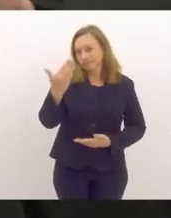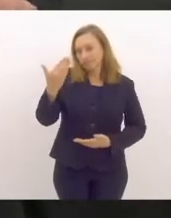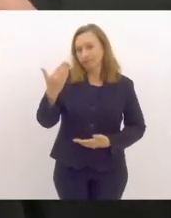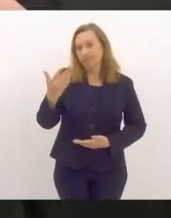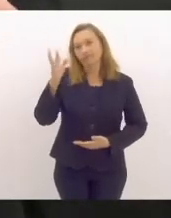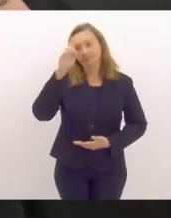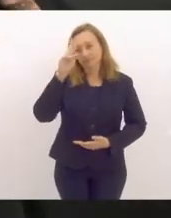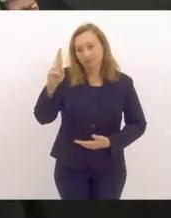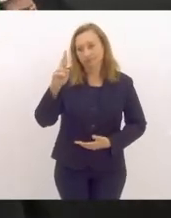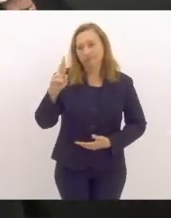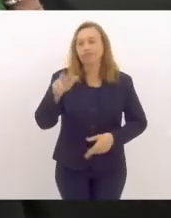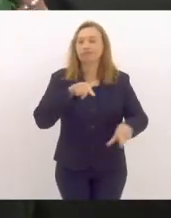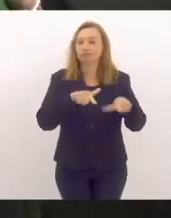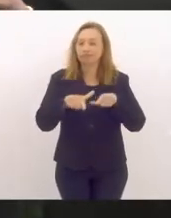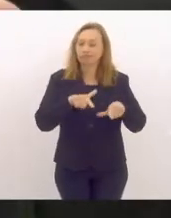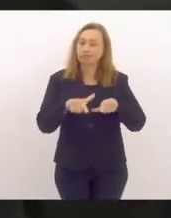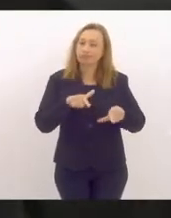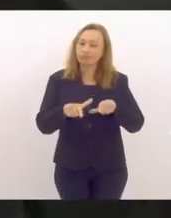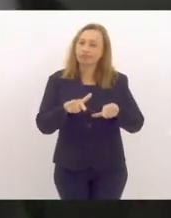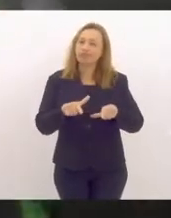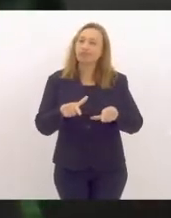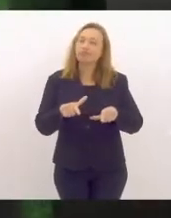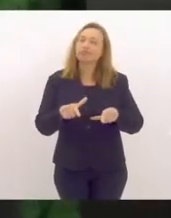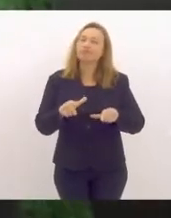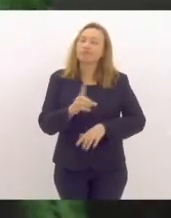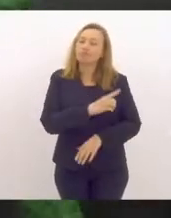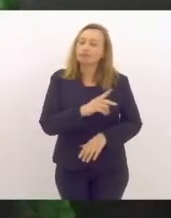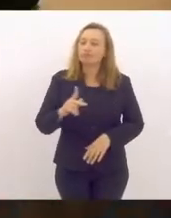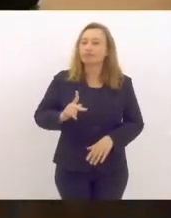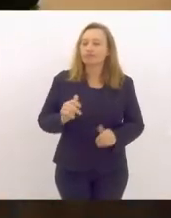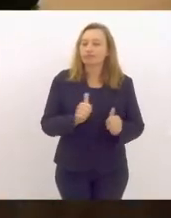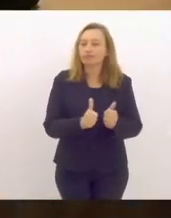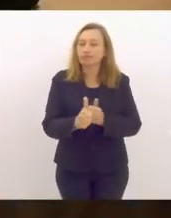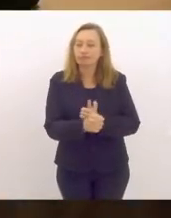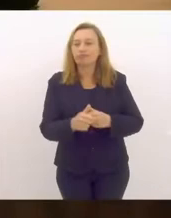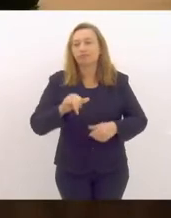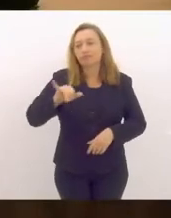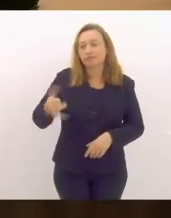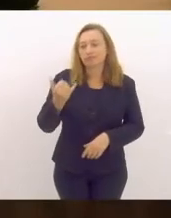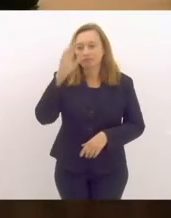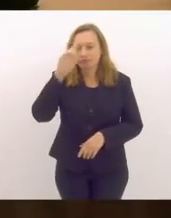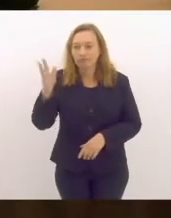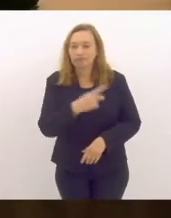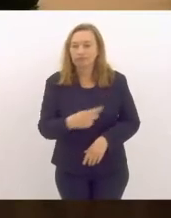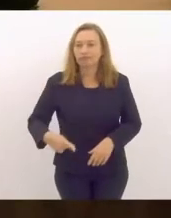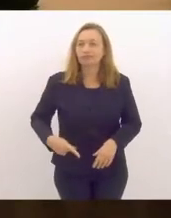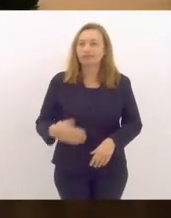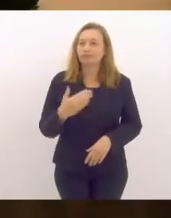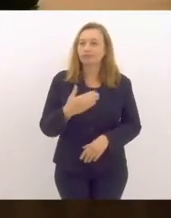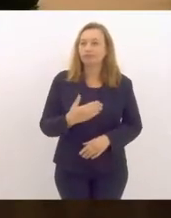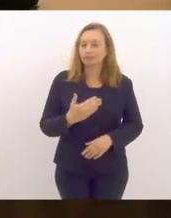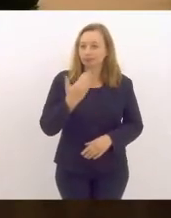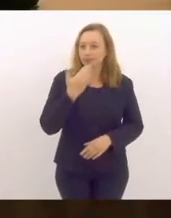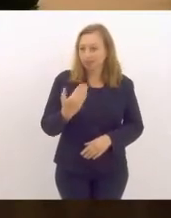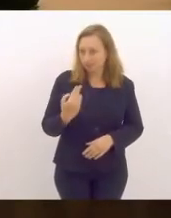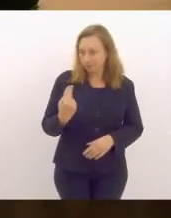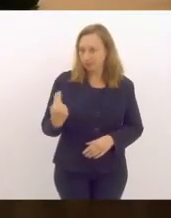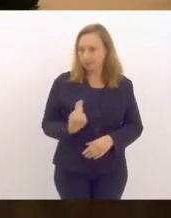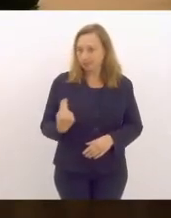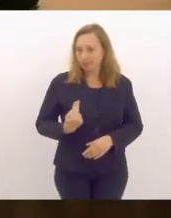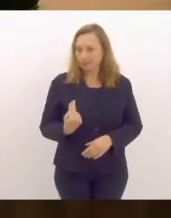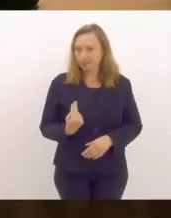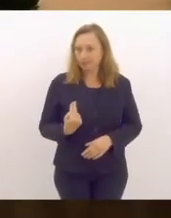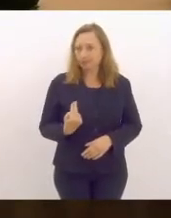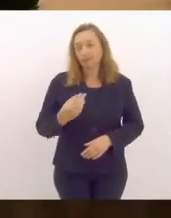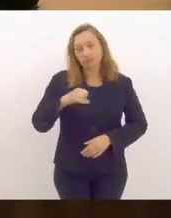ao senhor pelo trabalho prestado à frente da Defensoria Pública e aproveito, senhor presidente, para solicitar a coautoria,